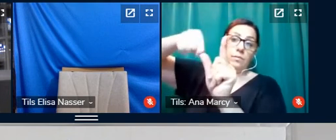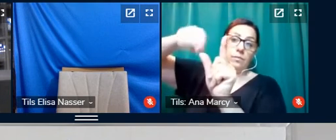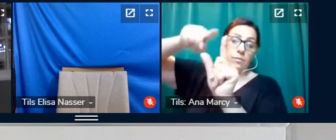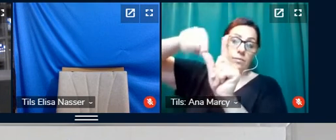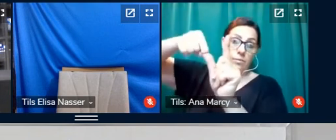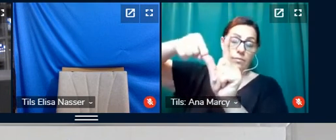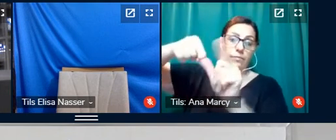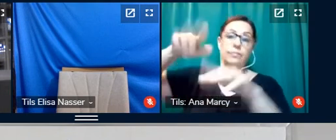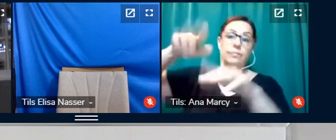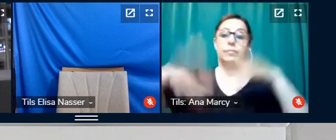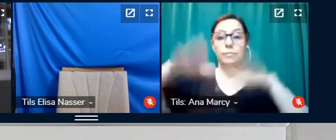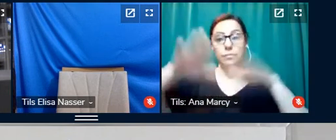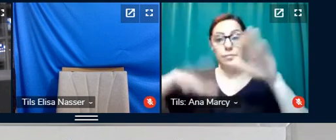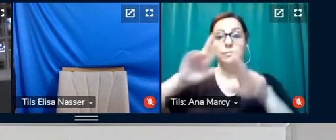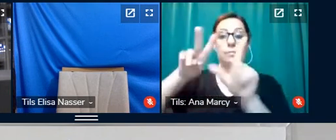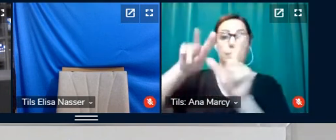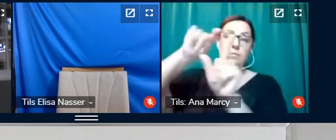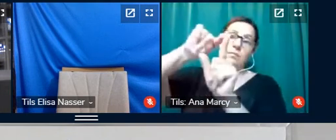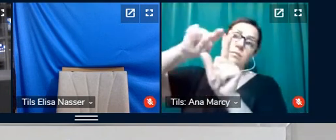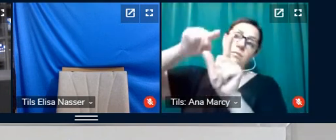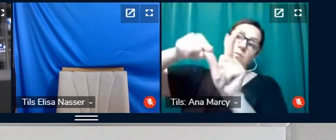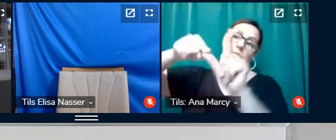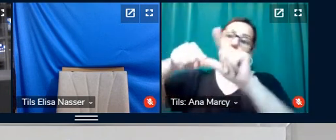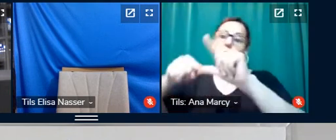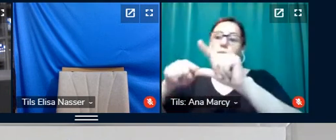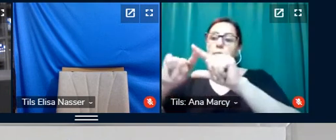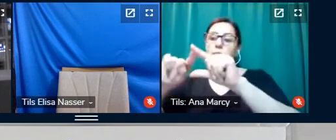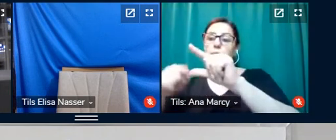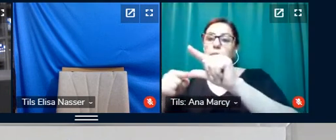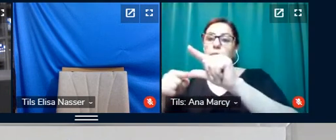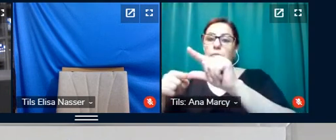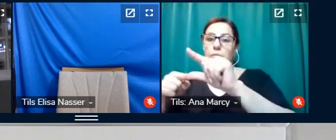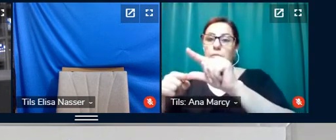Isso depende do ângulo. Tá? Cuidado.